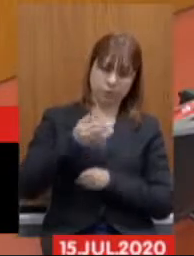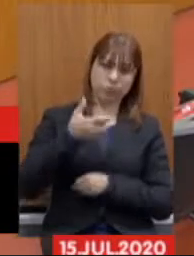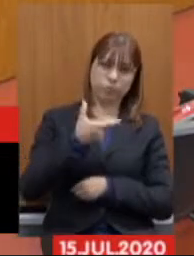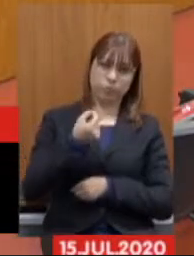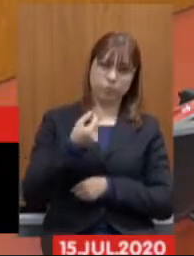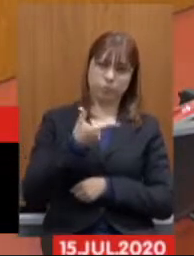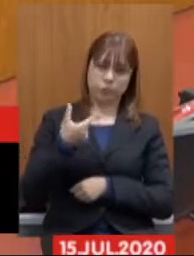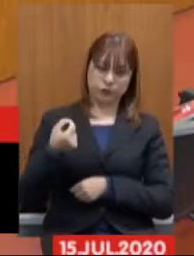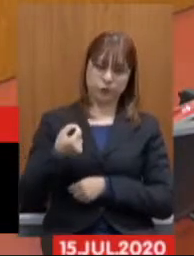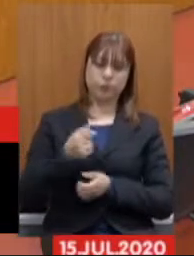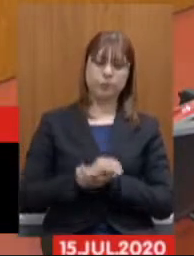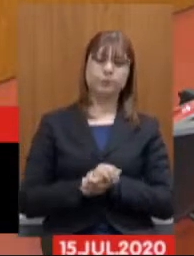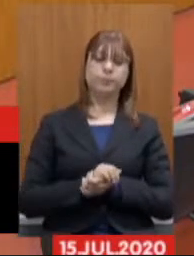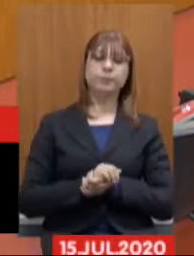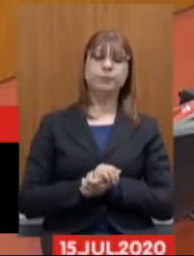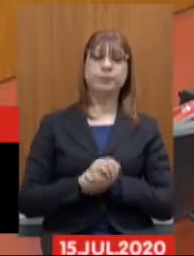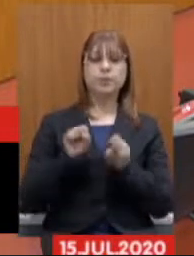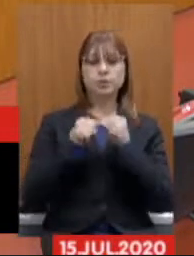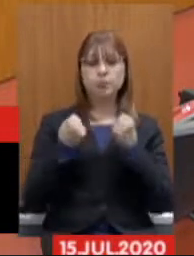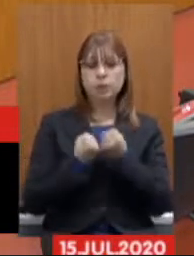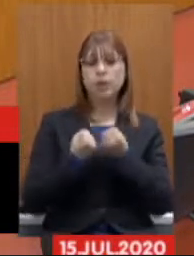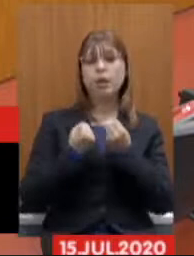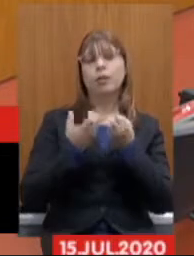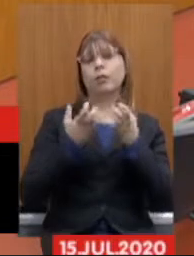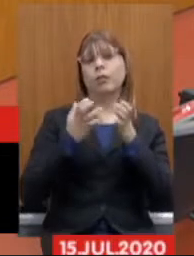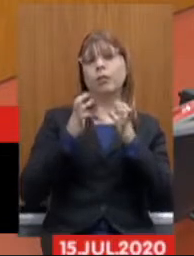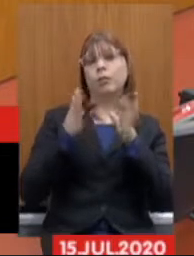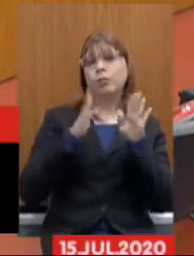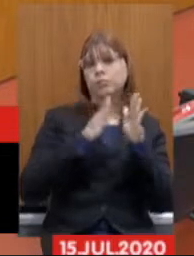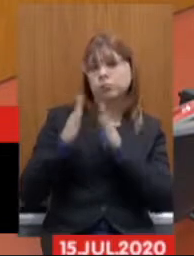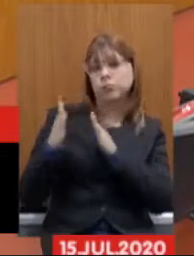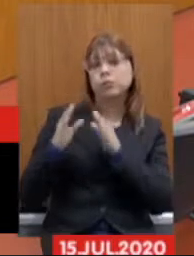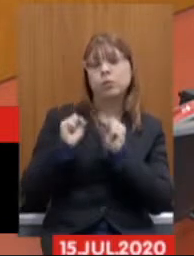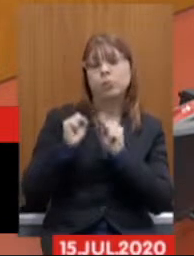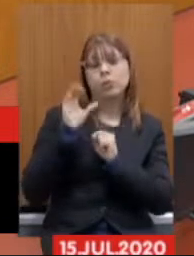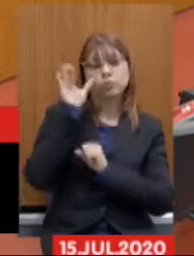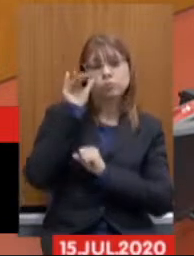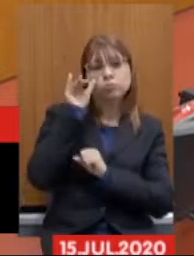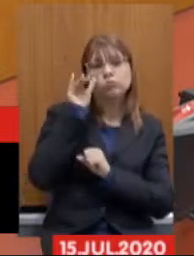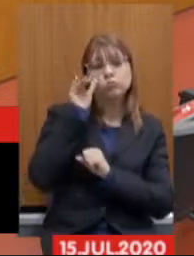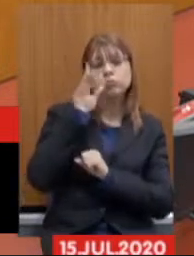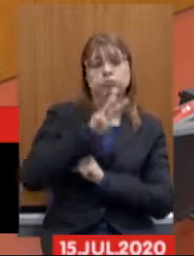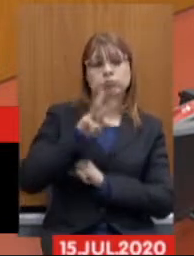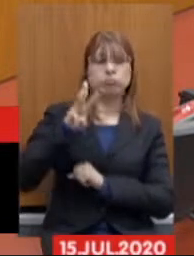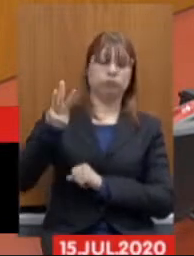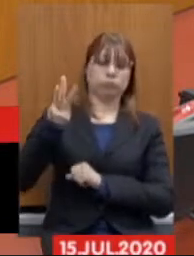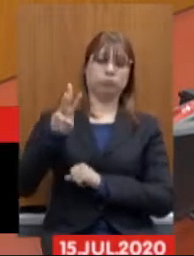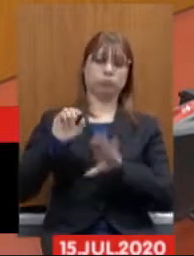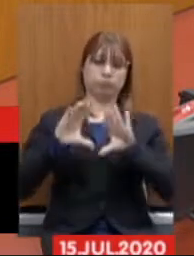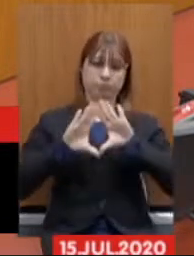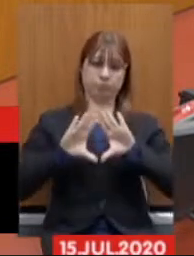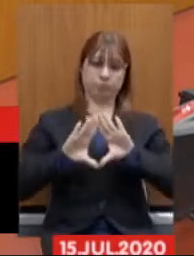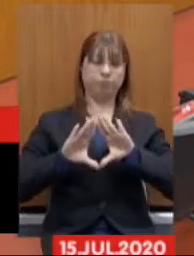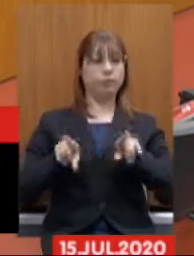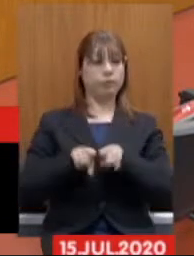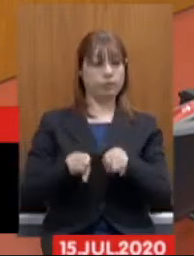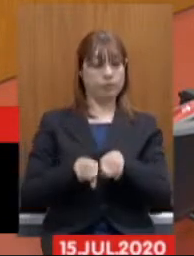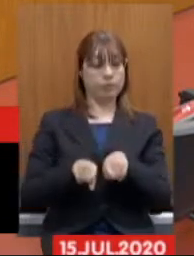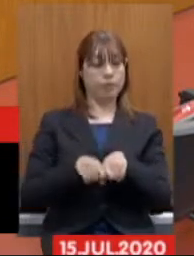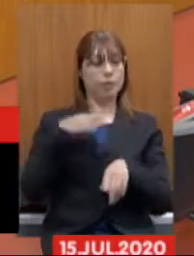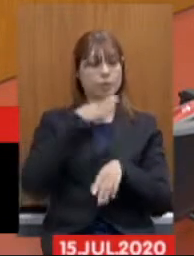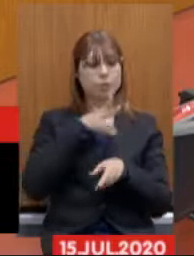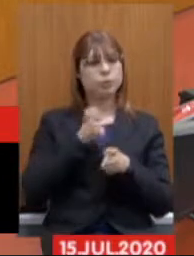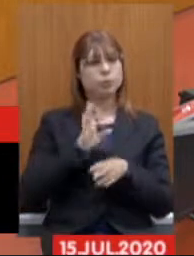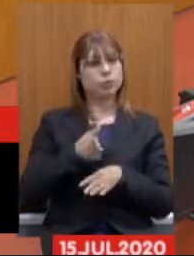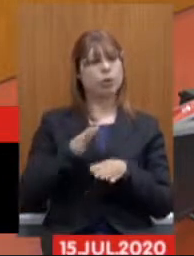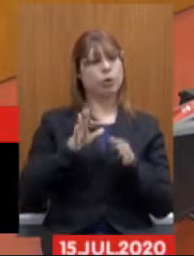mais detalhes sobre o seminário sua programação podem ser obtidos no portal da assembleia com vento a me cruzar que seguindo o entendimento já manifestado